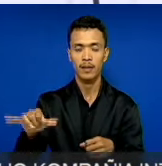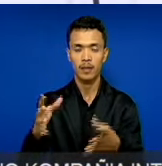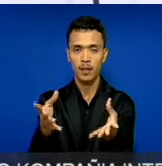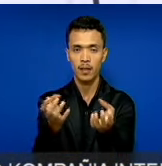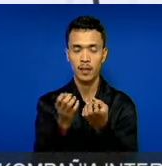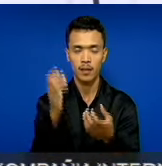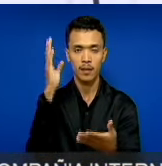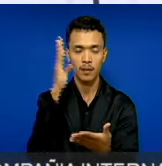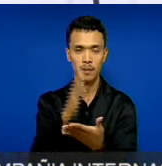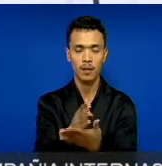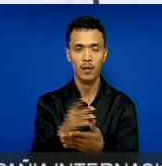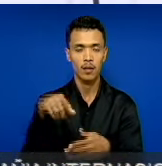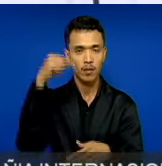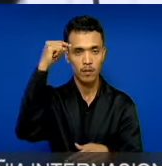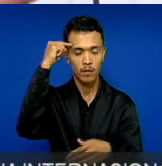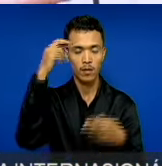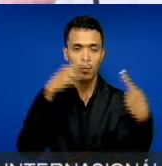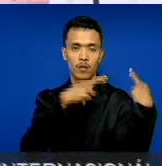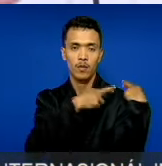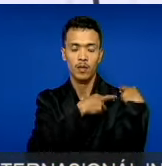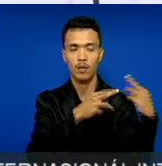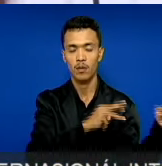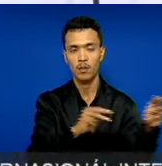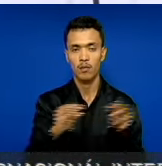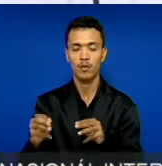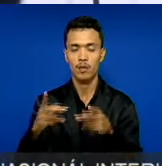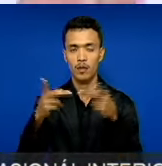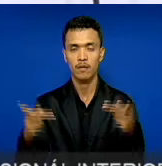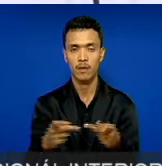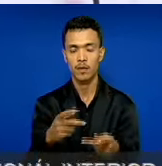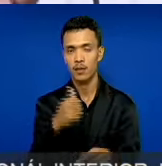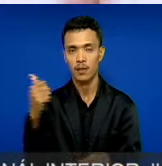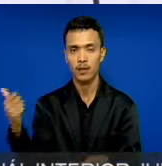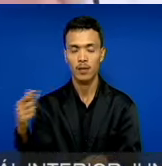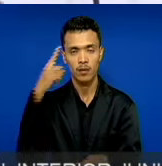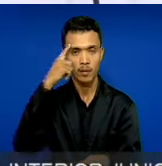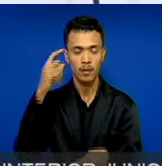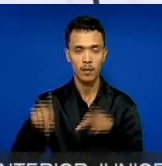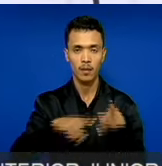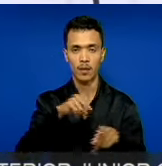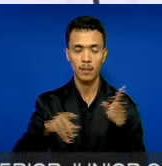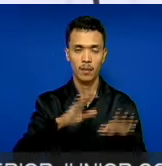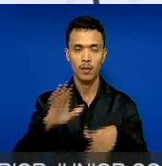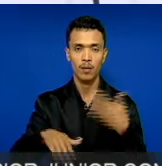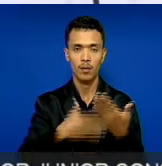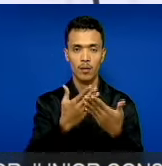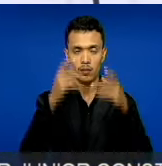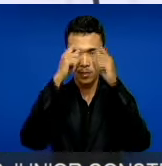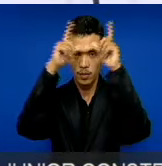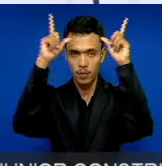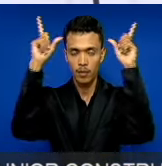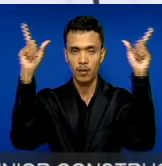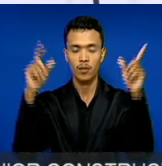hakarak governo bele ia kompetensi muda ba fatin seluk. Tam fatin seluk os mesak timoroang, povo, governo ida ne nyoang